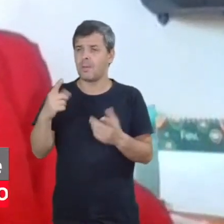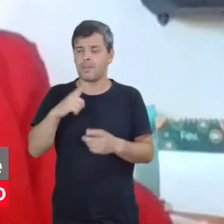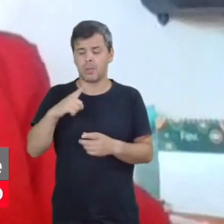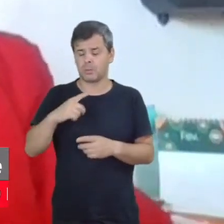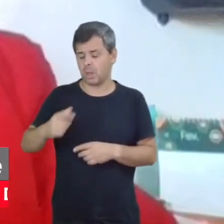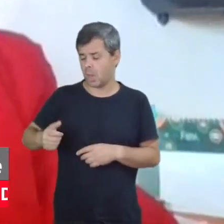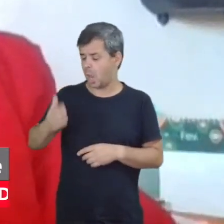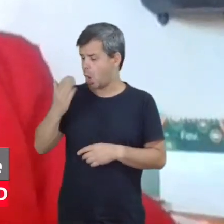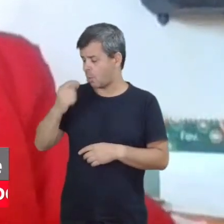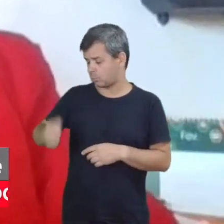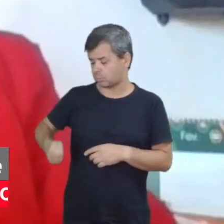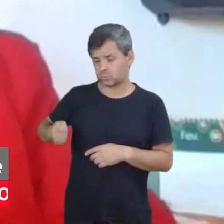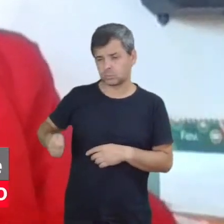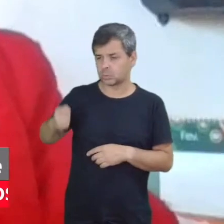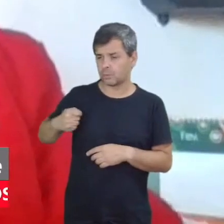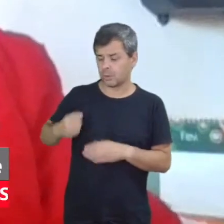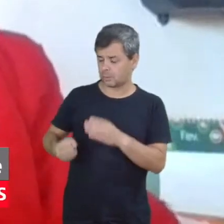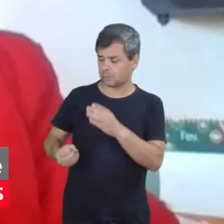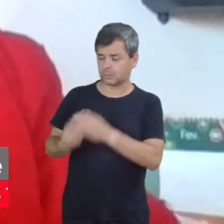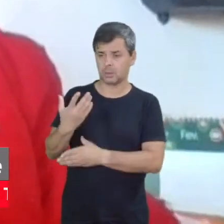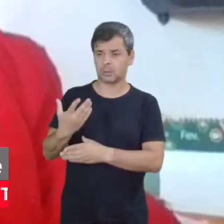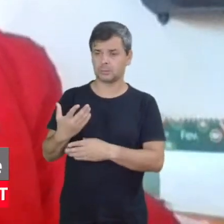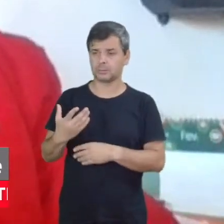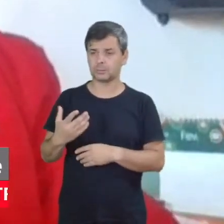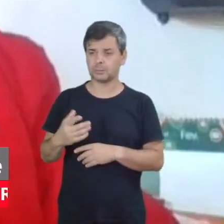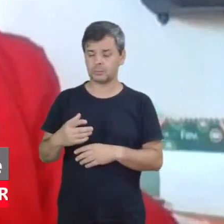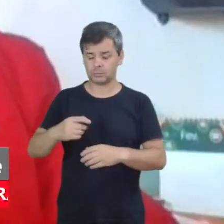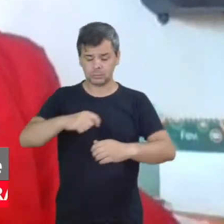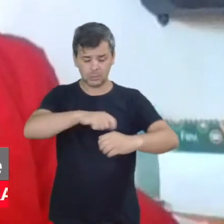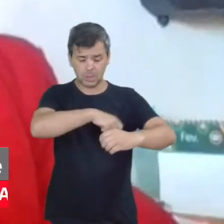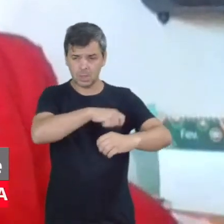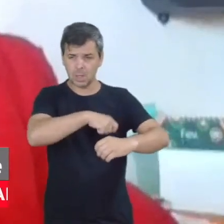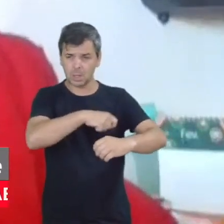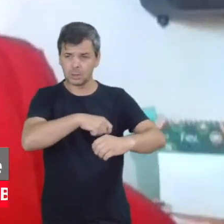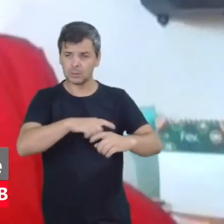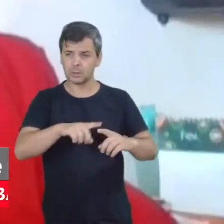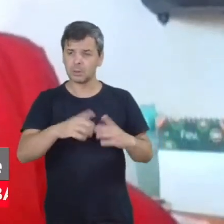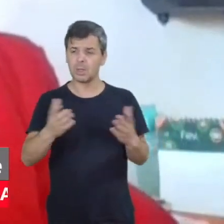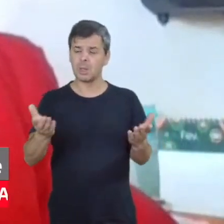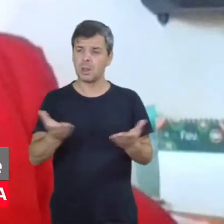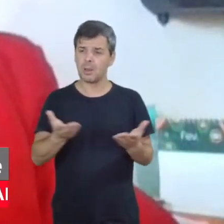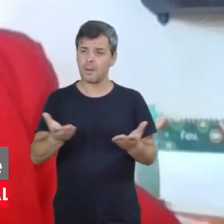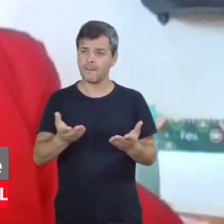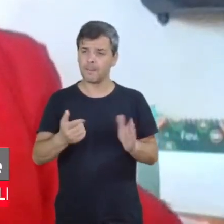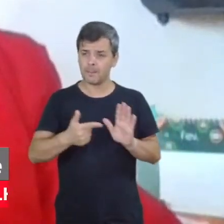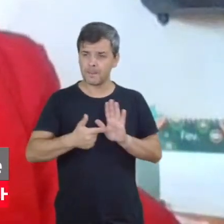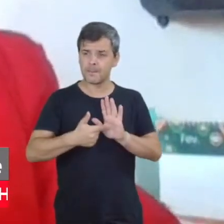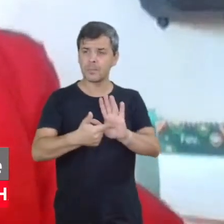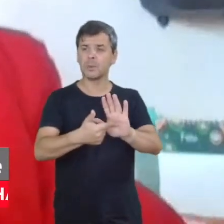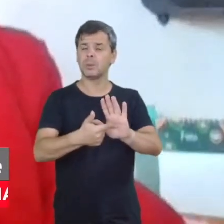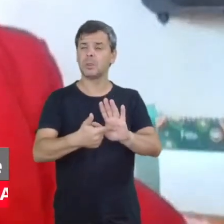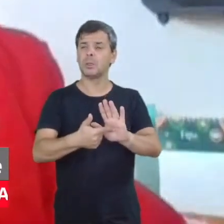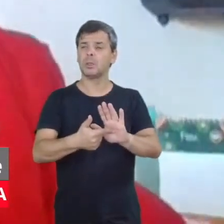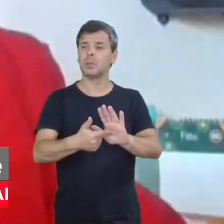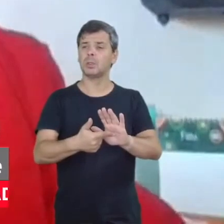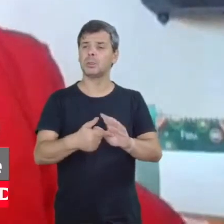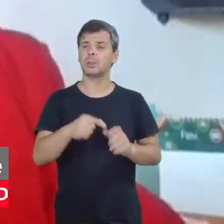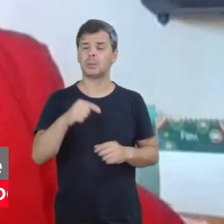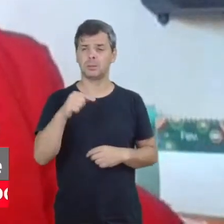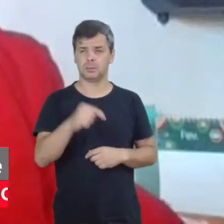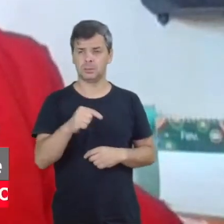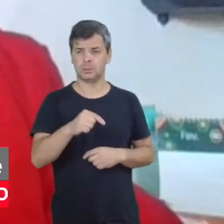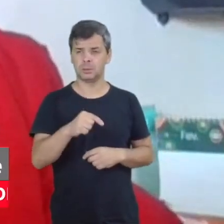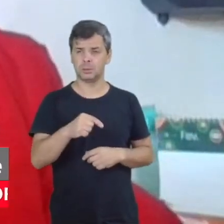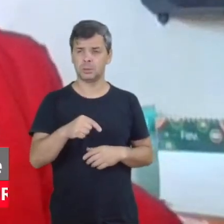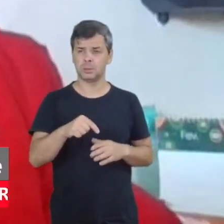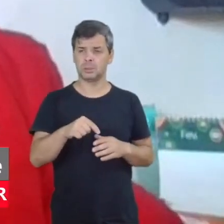cesta básica, porque não vai conseguir produzir. Na cozinha onde eu estou aqui, nesse momento, a cozinha no assentamento de Viamão, ela